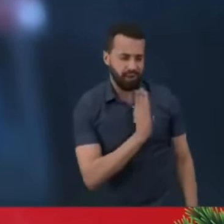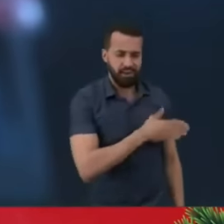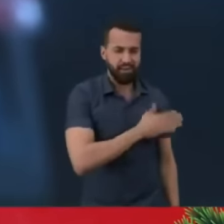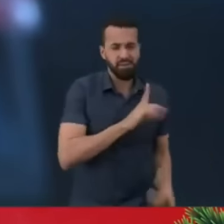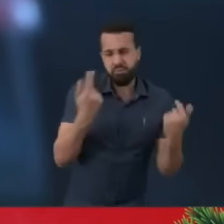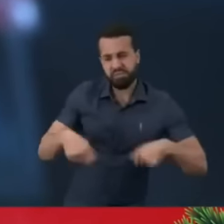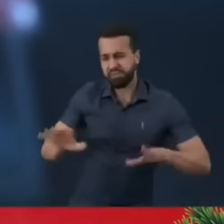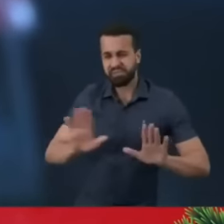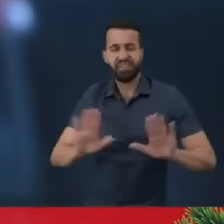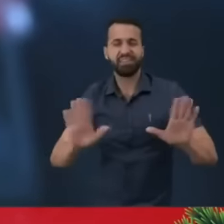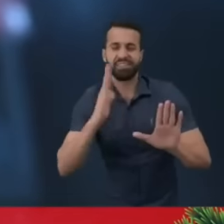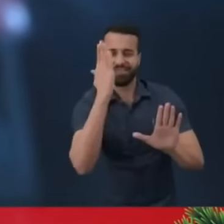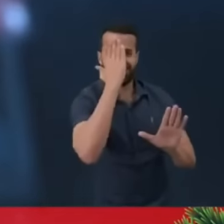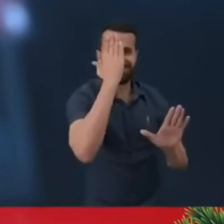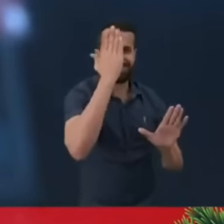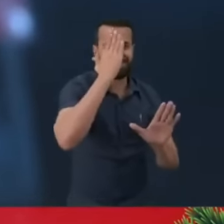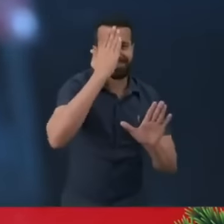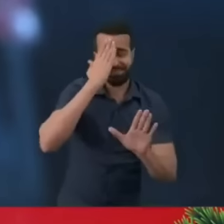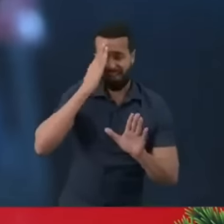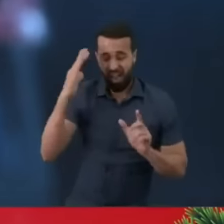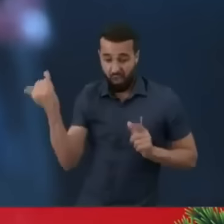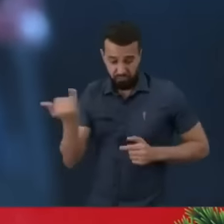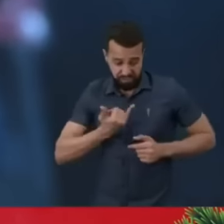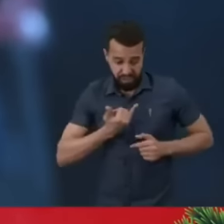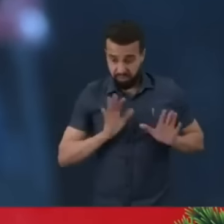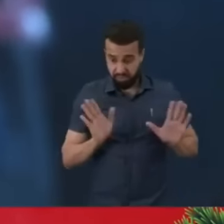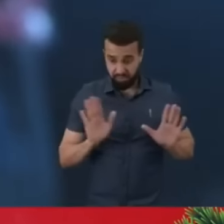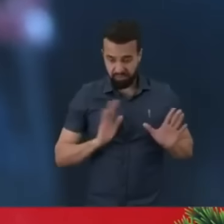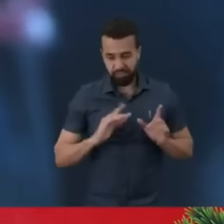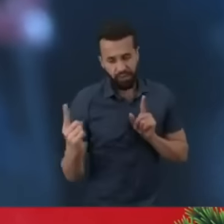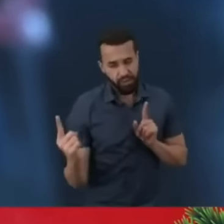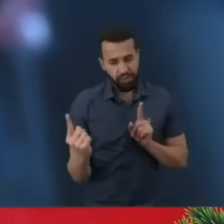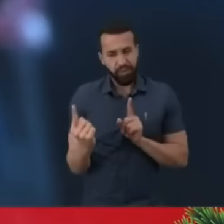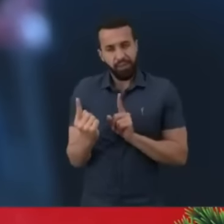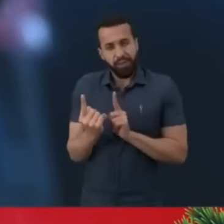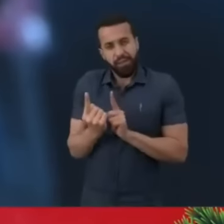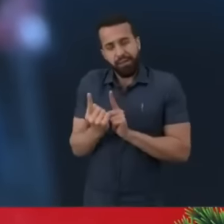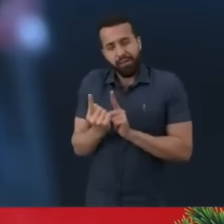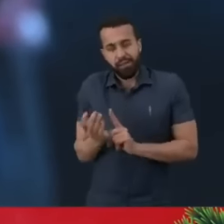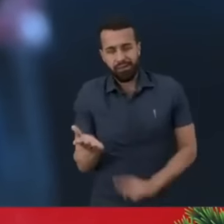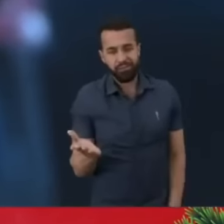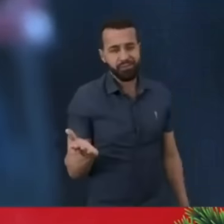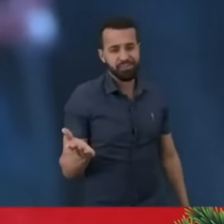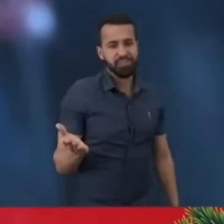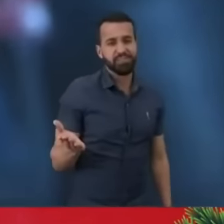Coração nem precisa saber. E hoje eu tô com você.